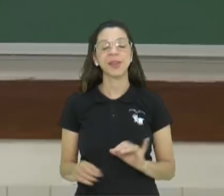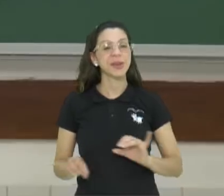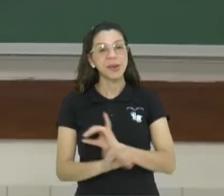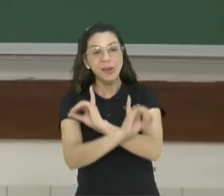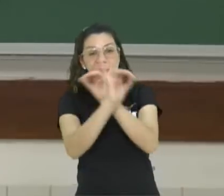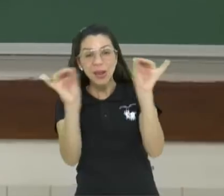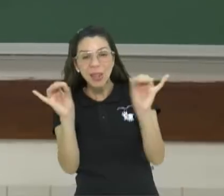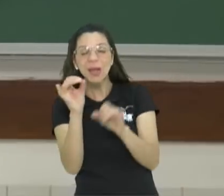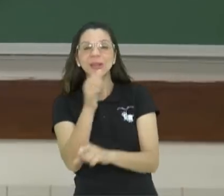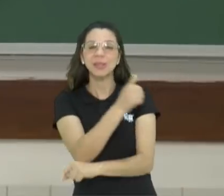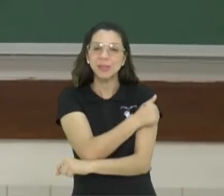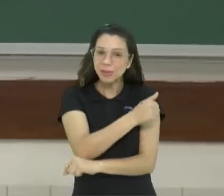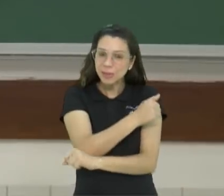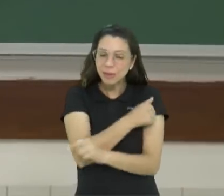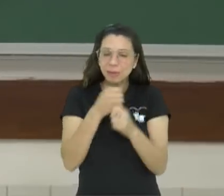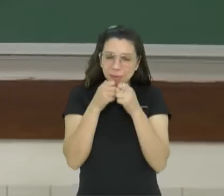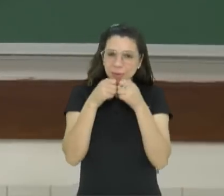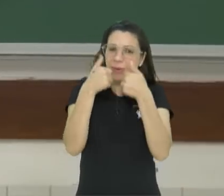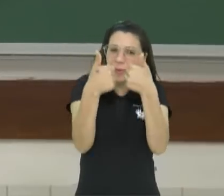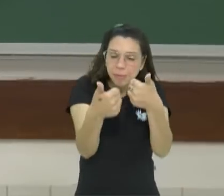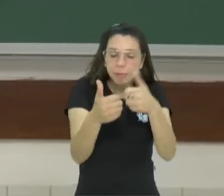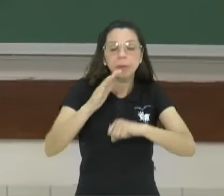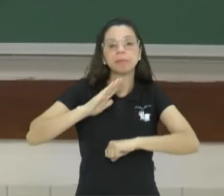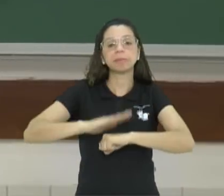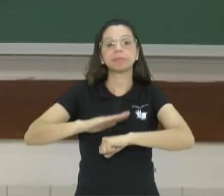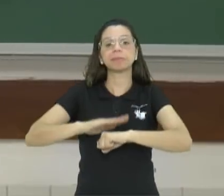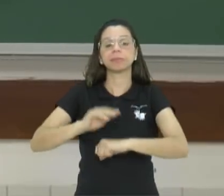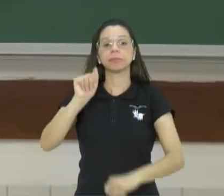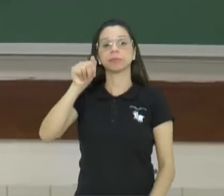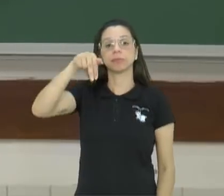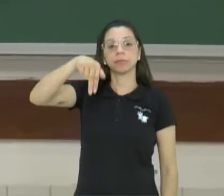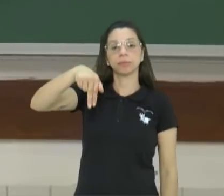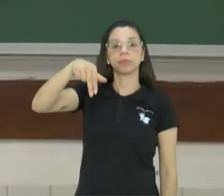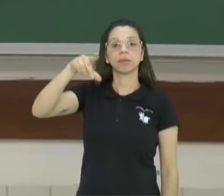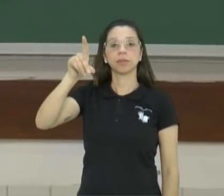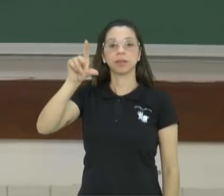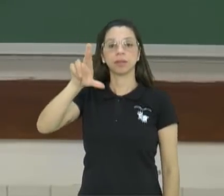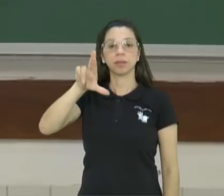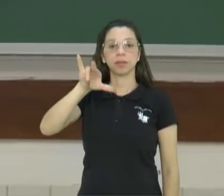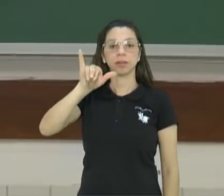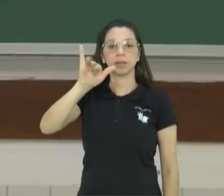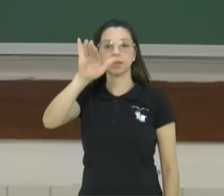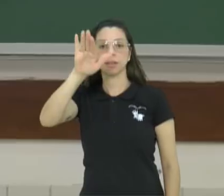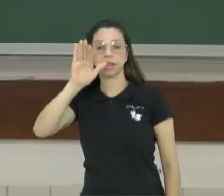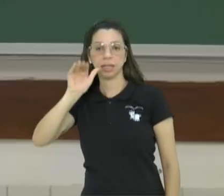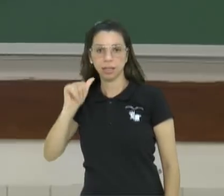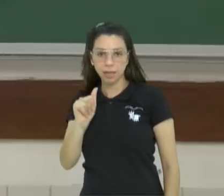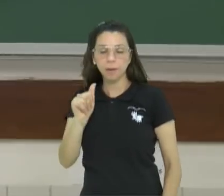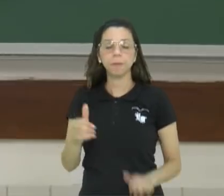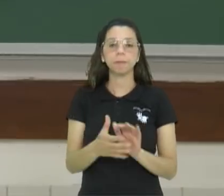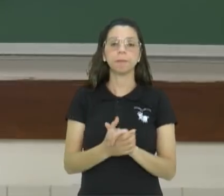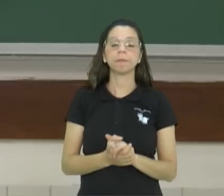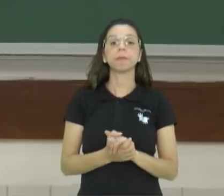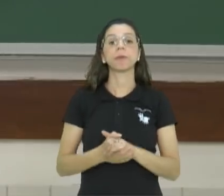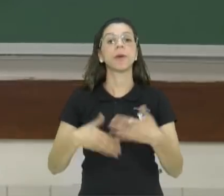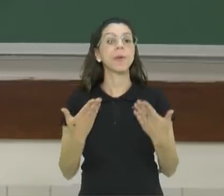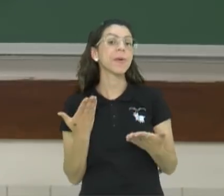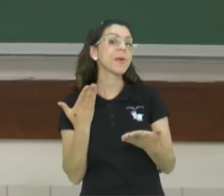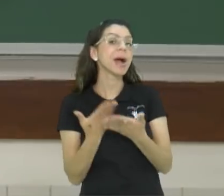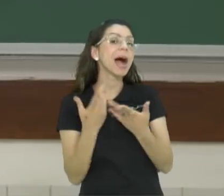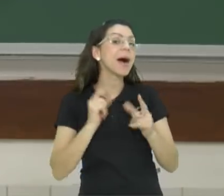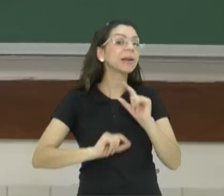students, how are you? I'm teacher Andrea. Today we will study our English class number